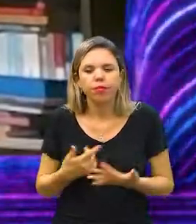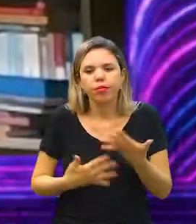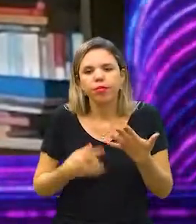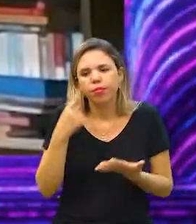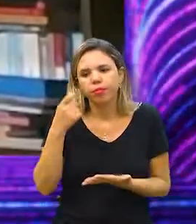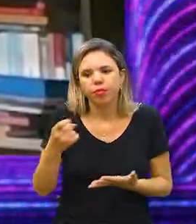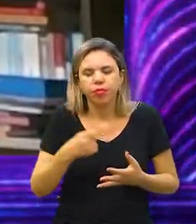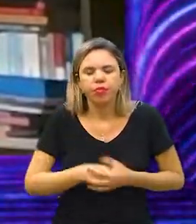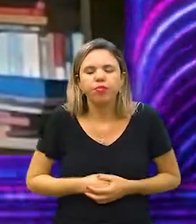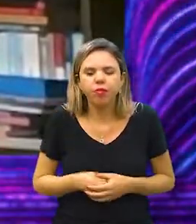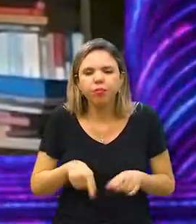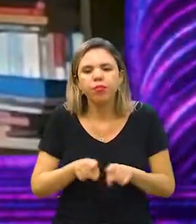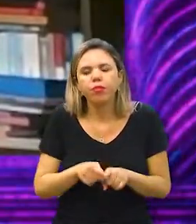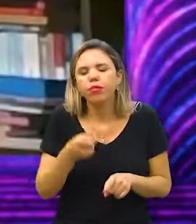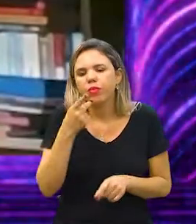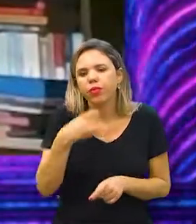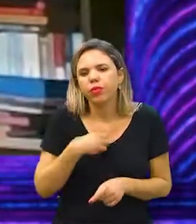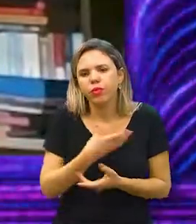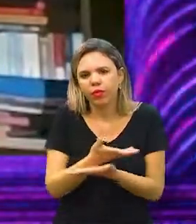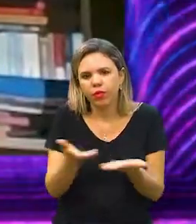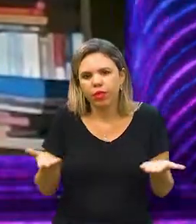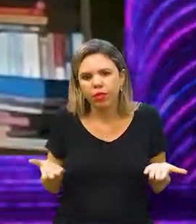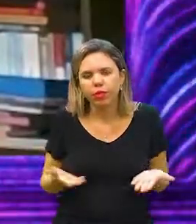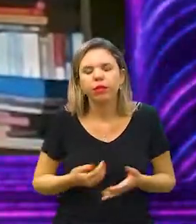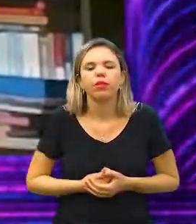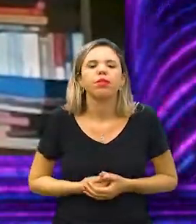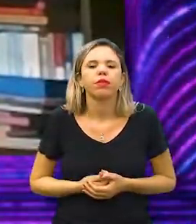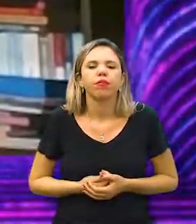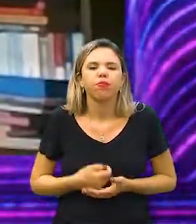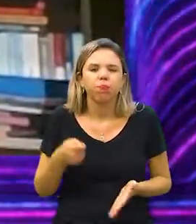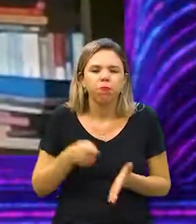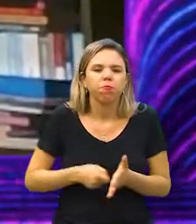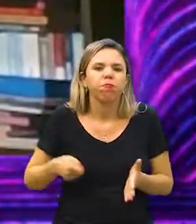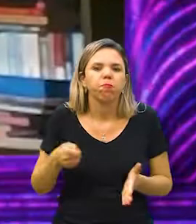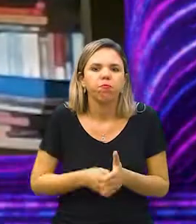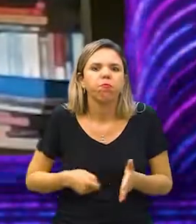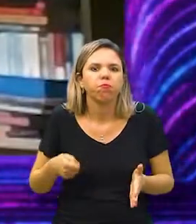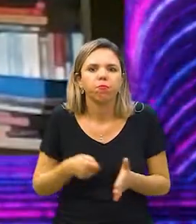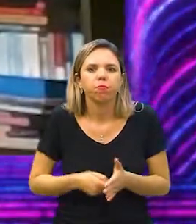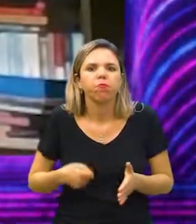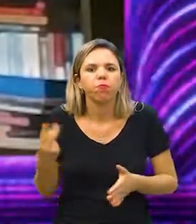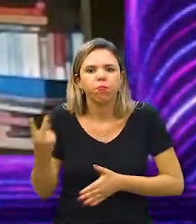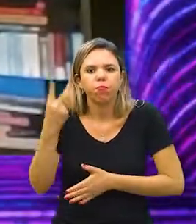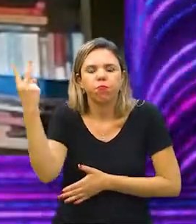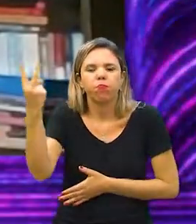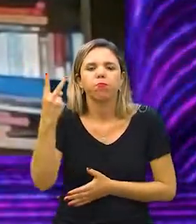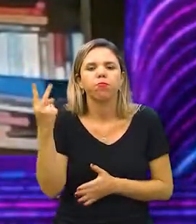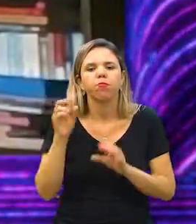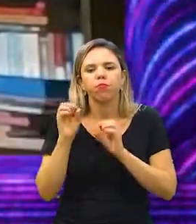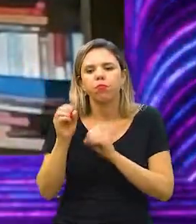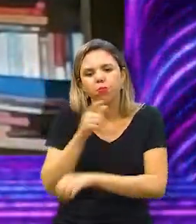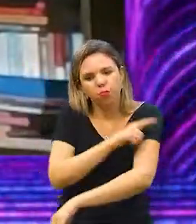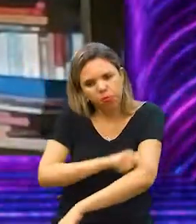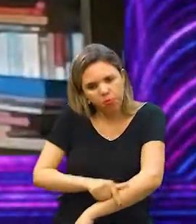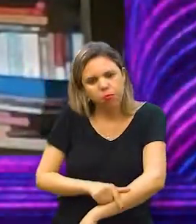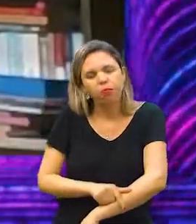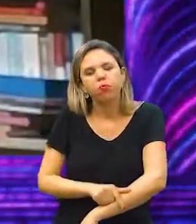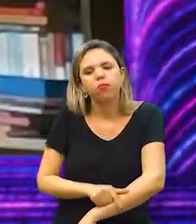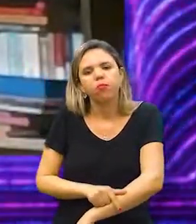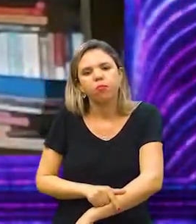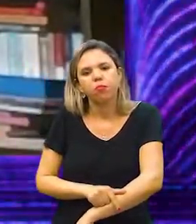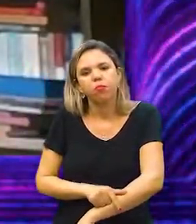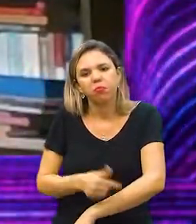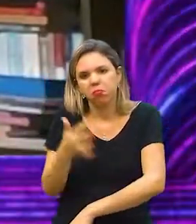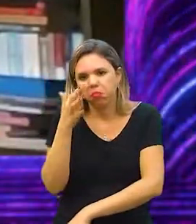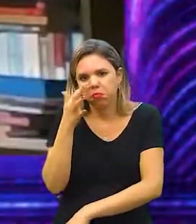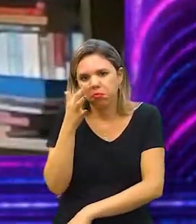coisa interessante. Também a forma como eles são muito persistentes e valorizam muito a educação. Eu fiquei